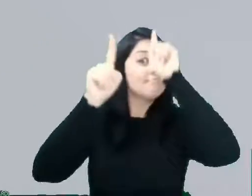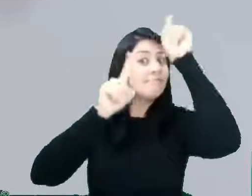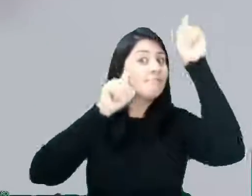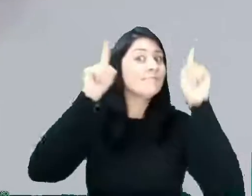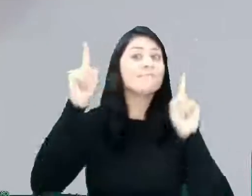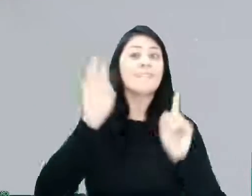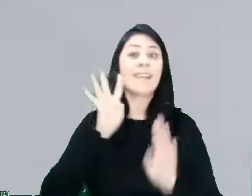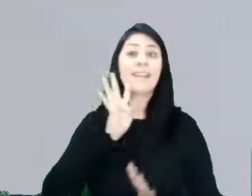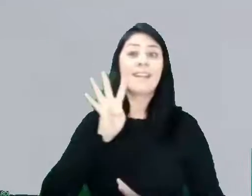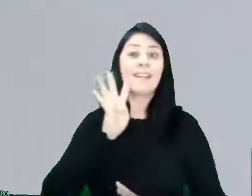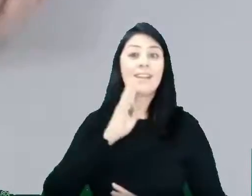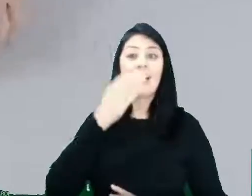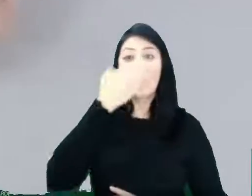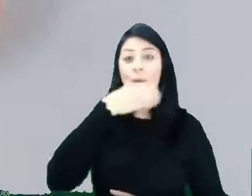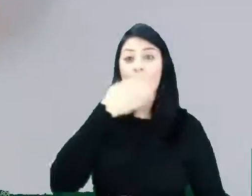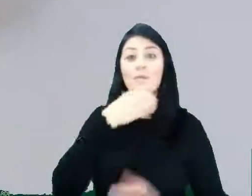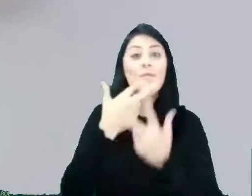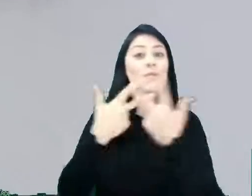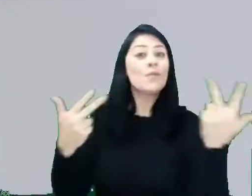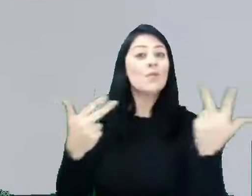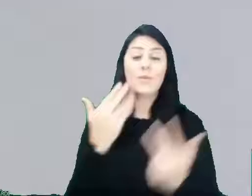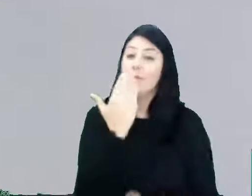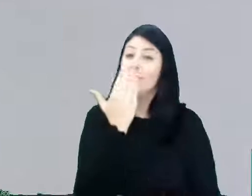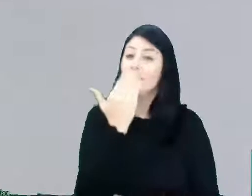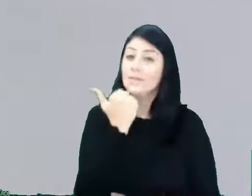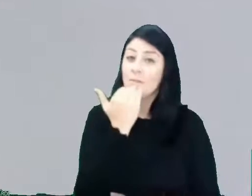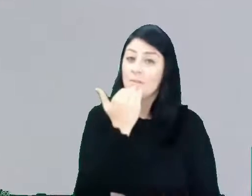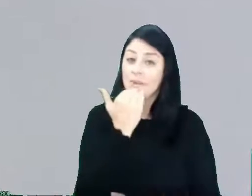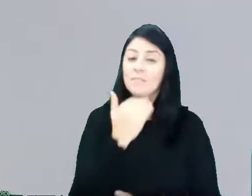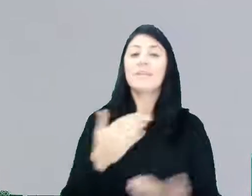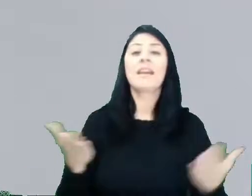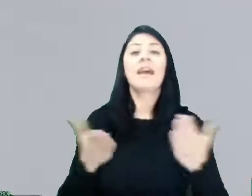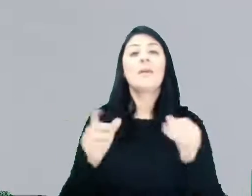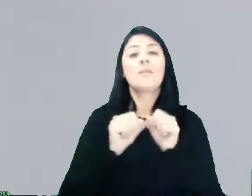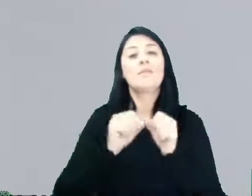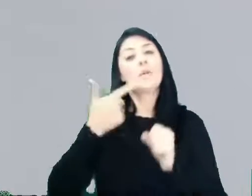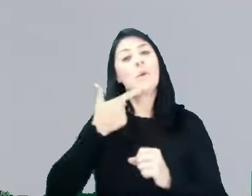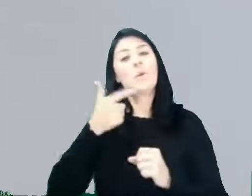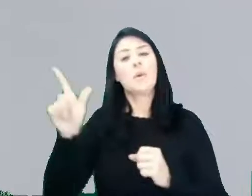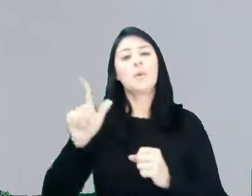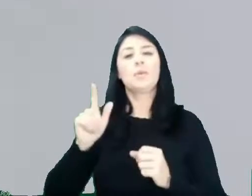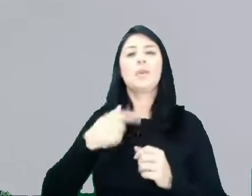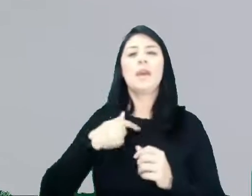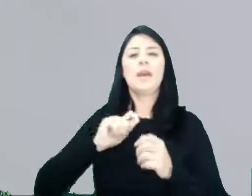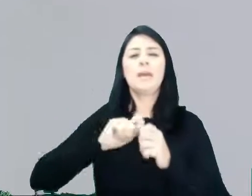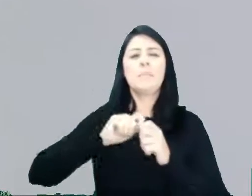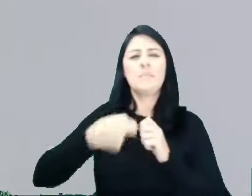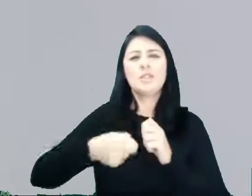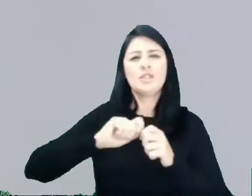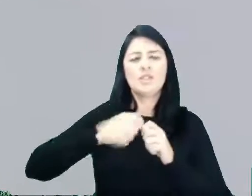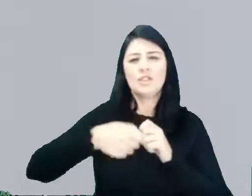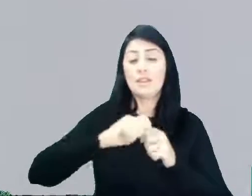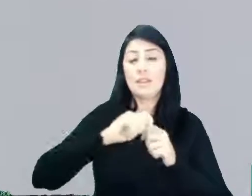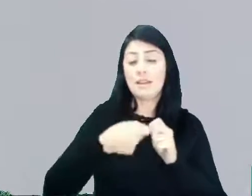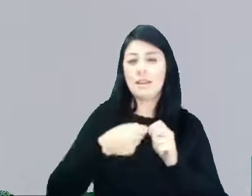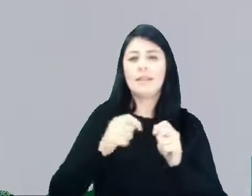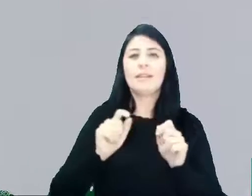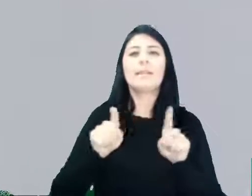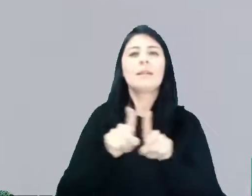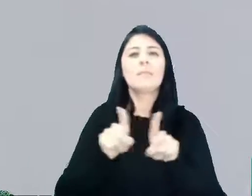Olha quanta ideia legal para a gente comer frutas. Agora eu vou fazer um de mexerica